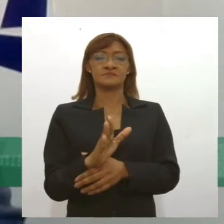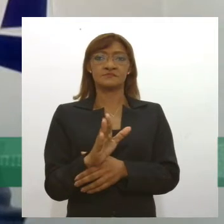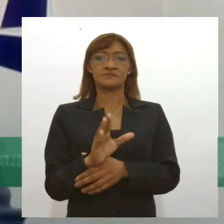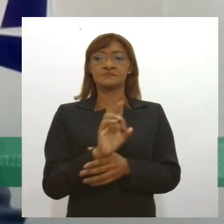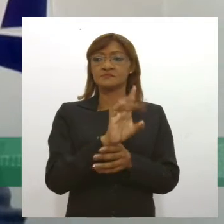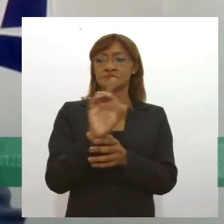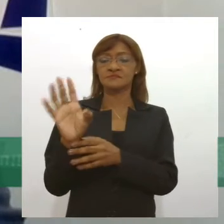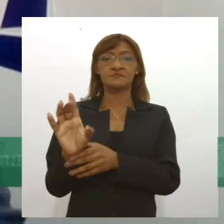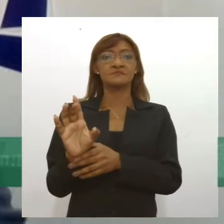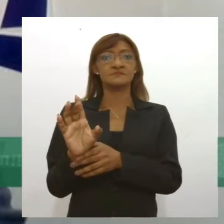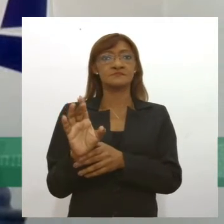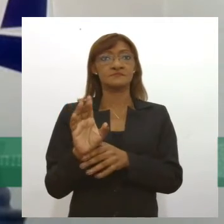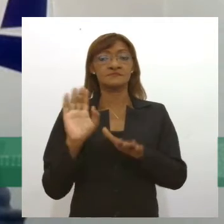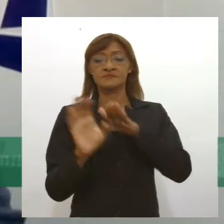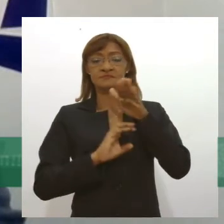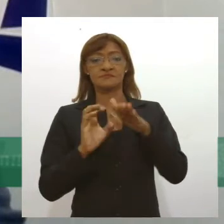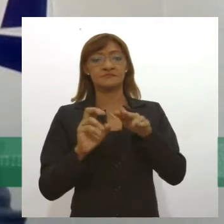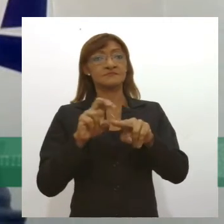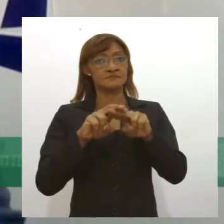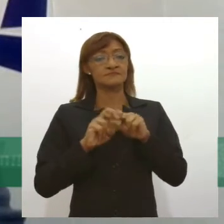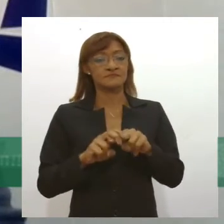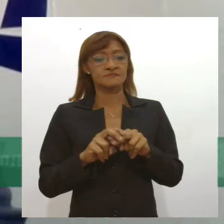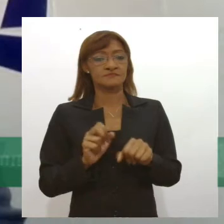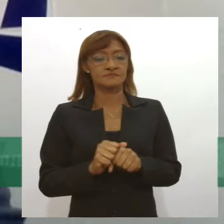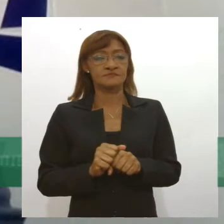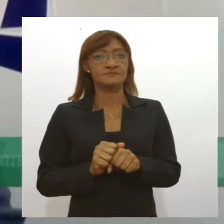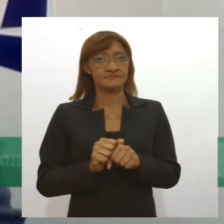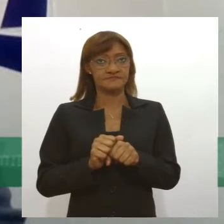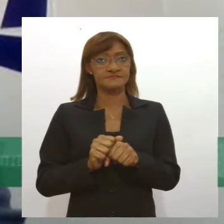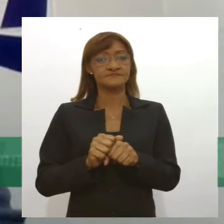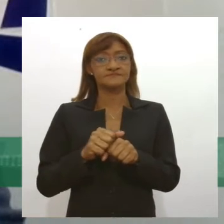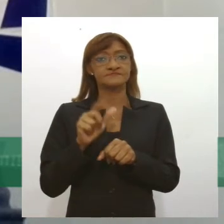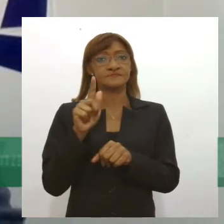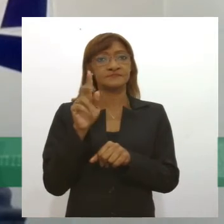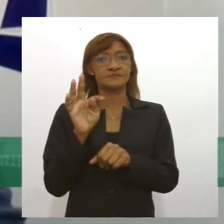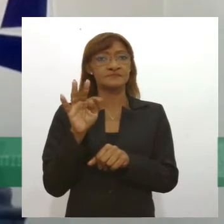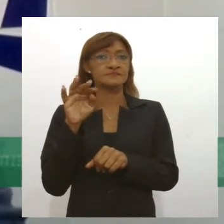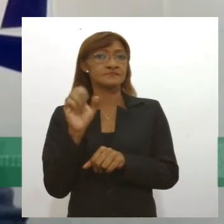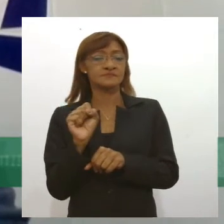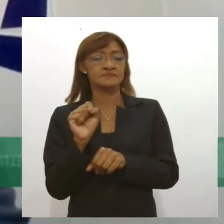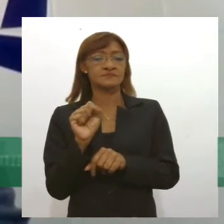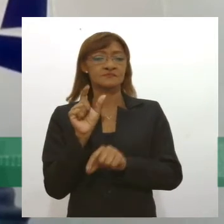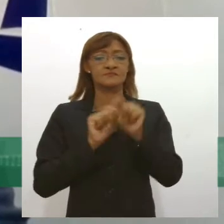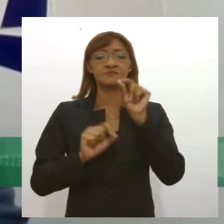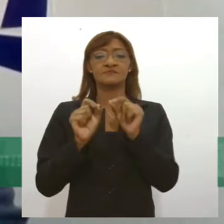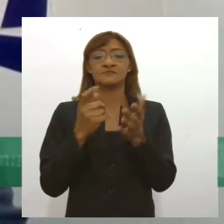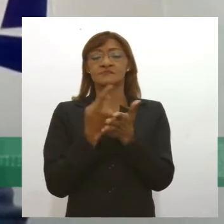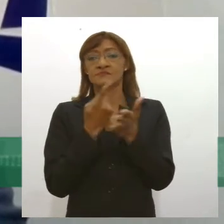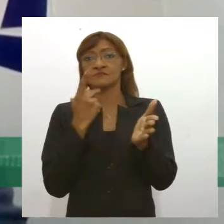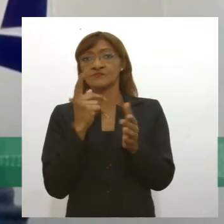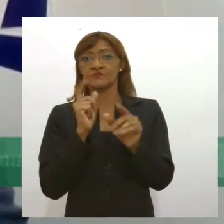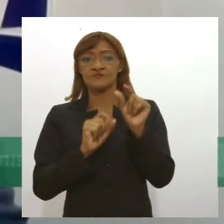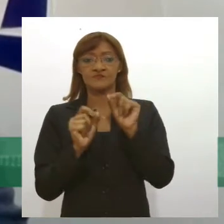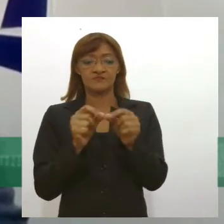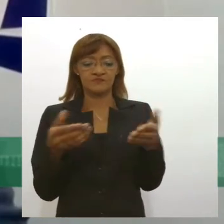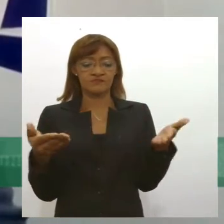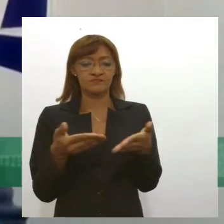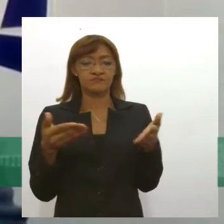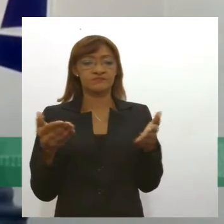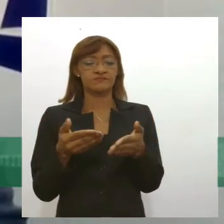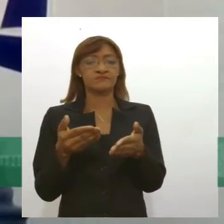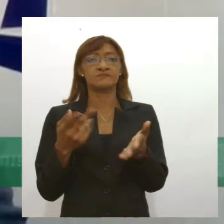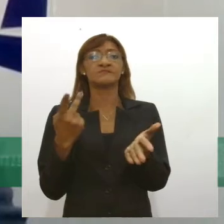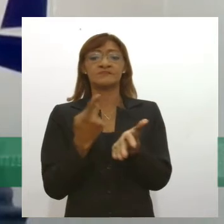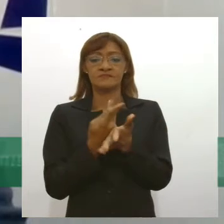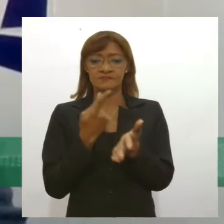colaboradores. Isso geraria impacto, por exemplo, no FGTS. O que tem acontecido nos bastidores é que essa prática, ela